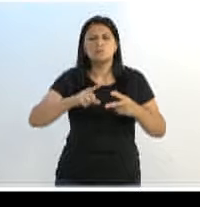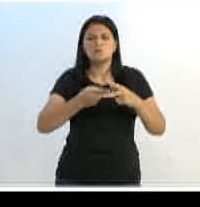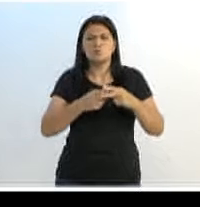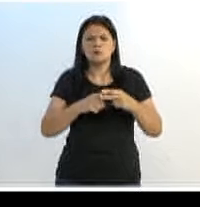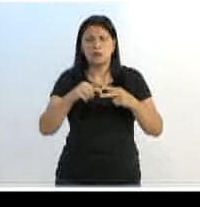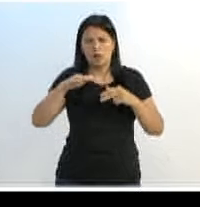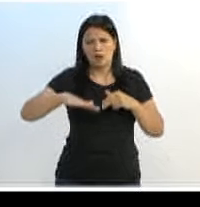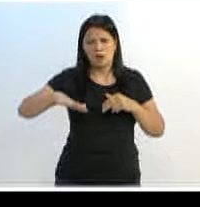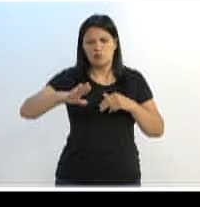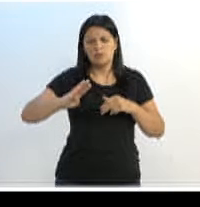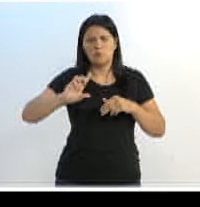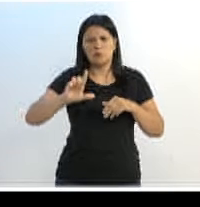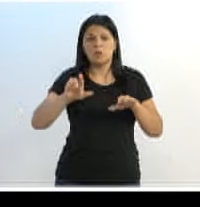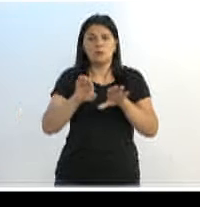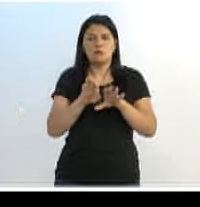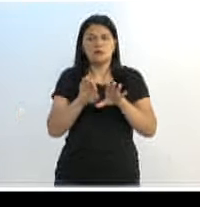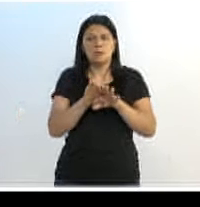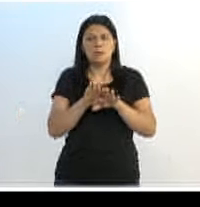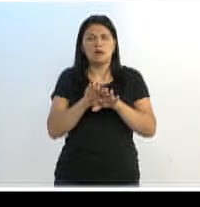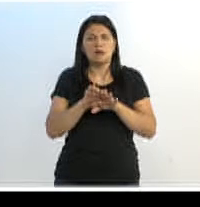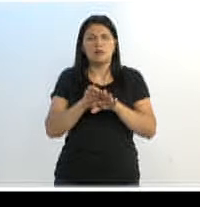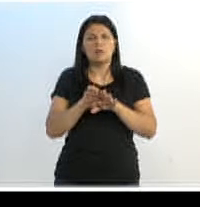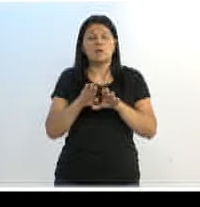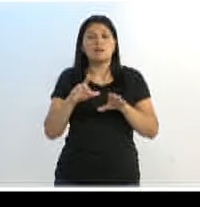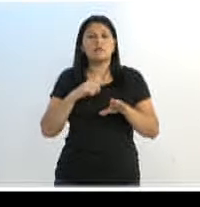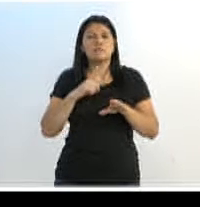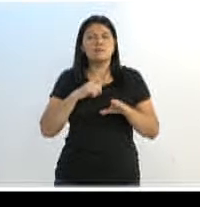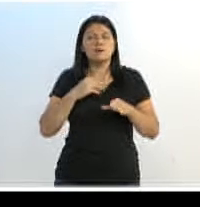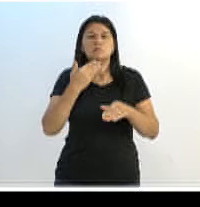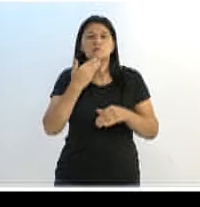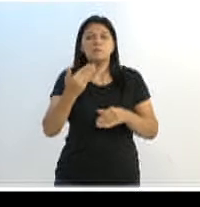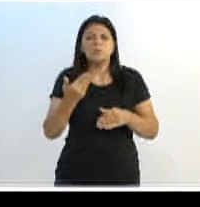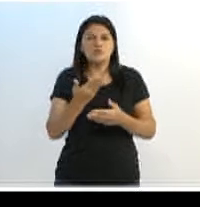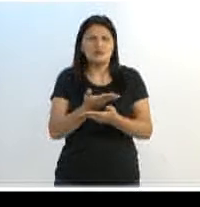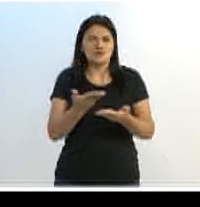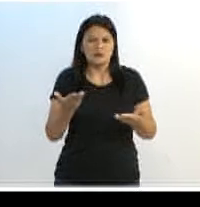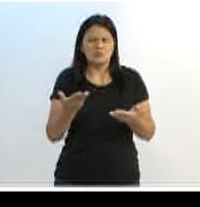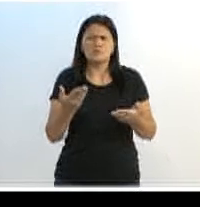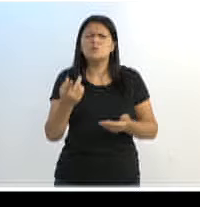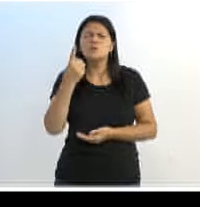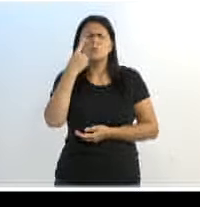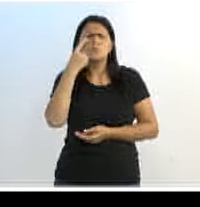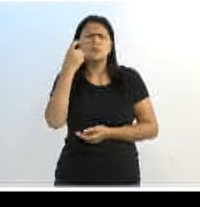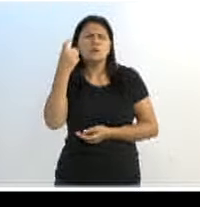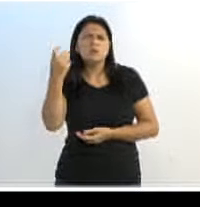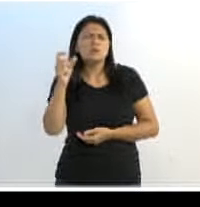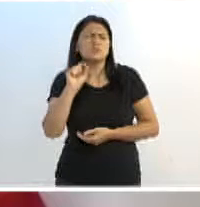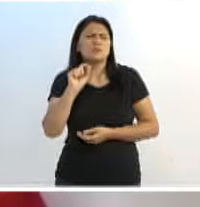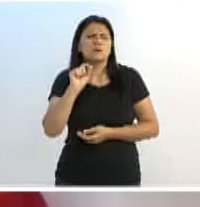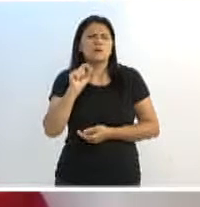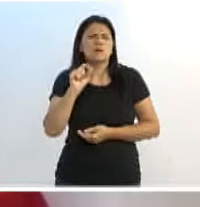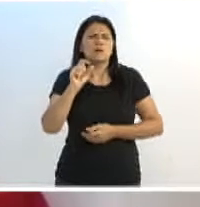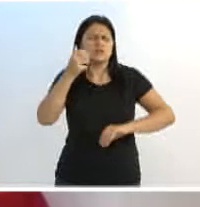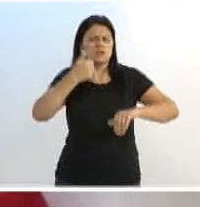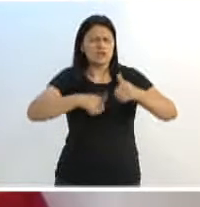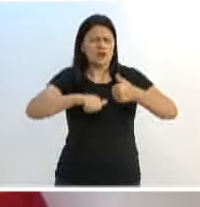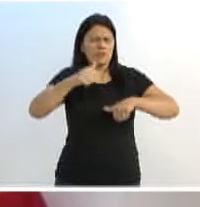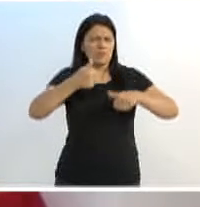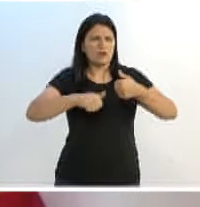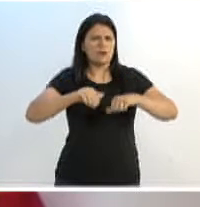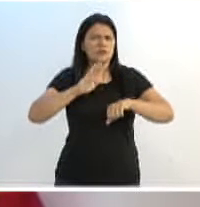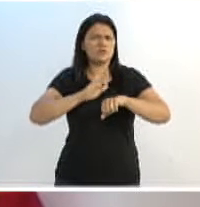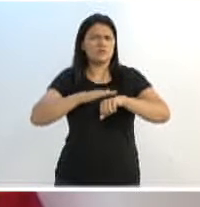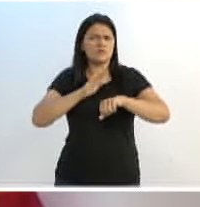também recebemos, né, algumas demandas e muitas questões interessantes que a gente está analisando, que estão sendo aplicadas